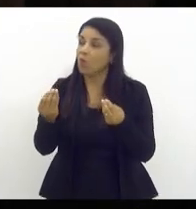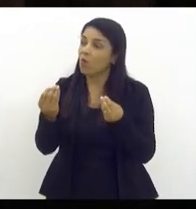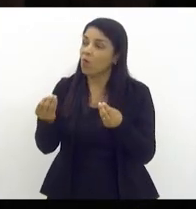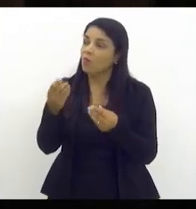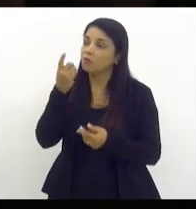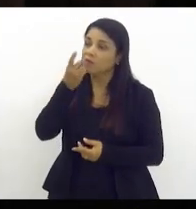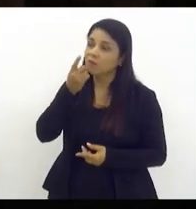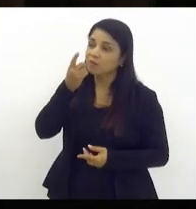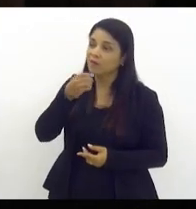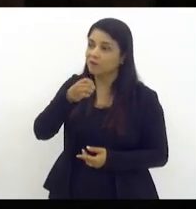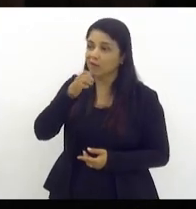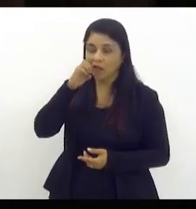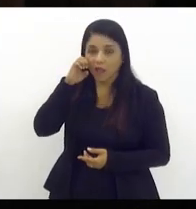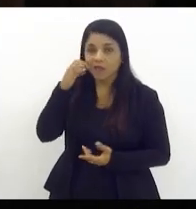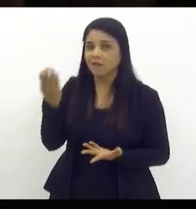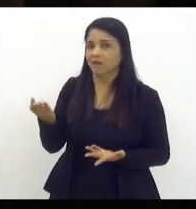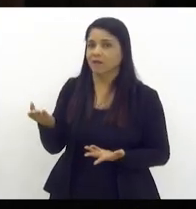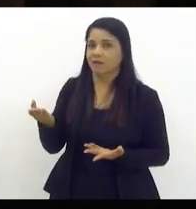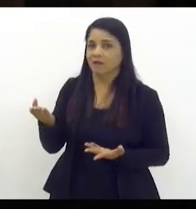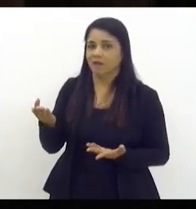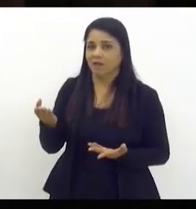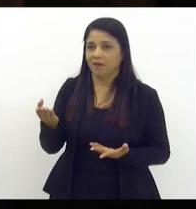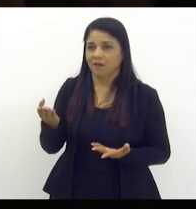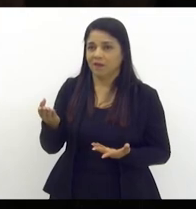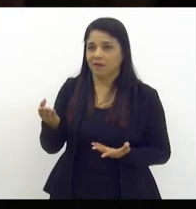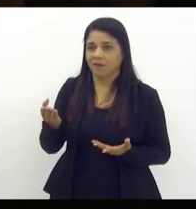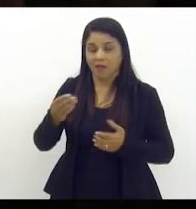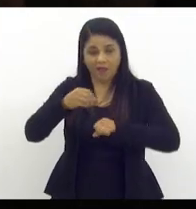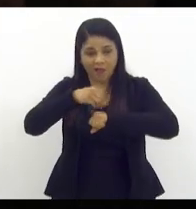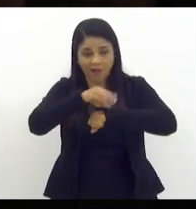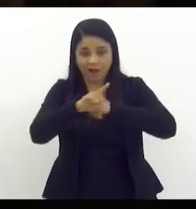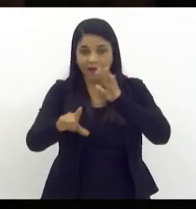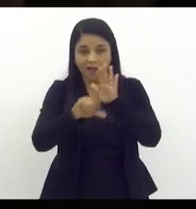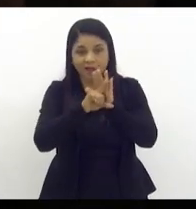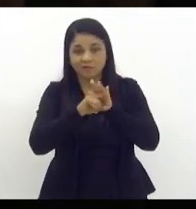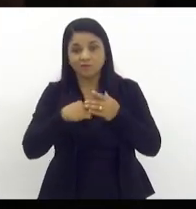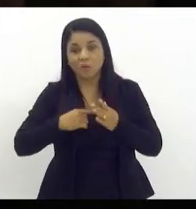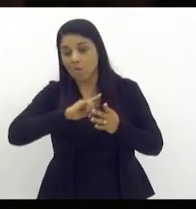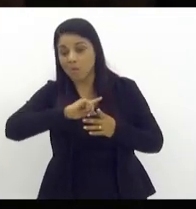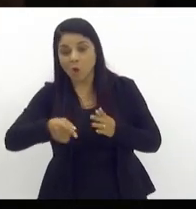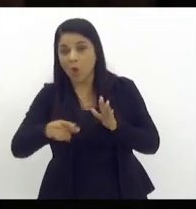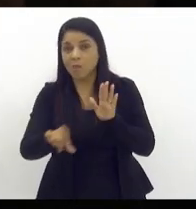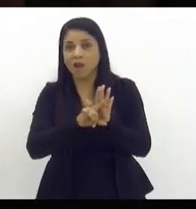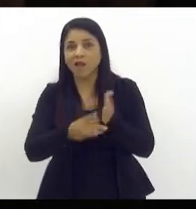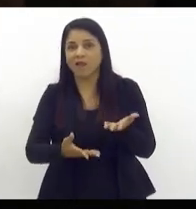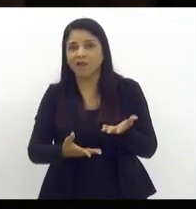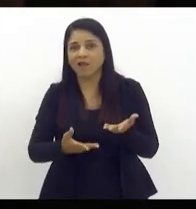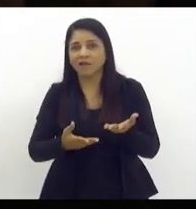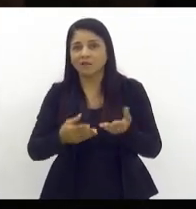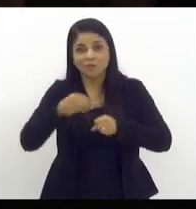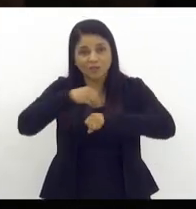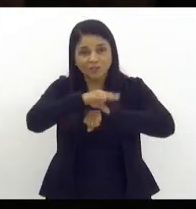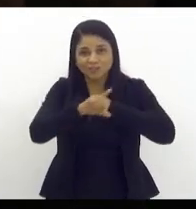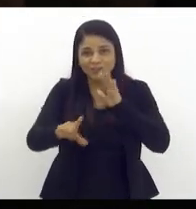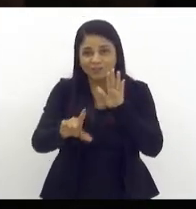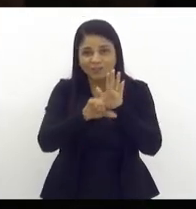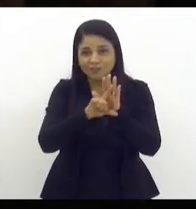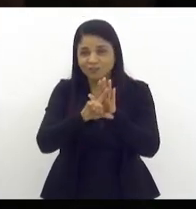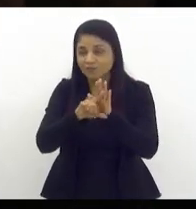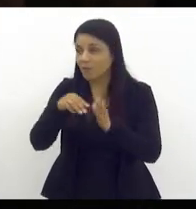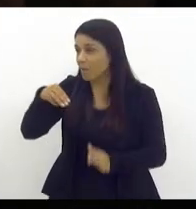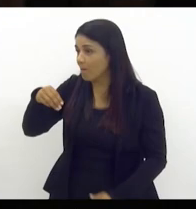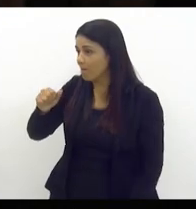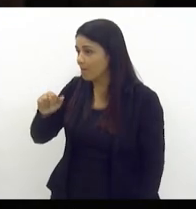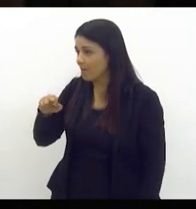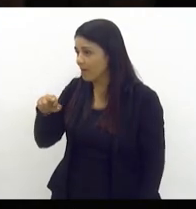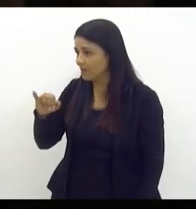uma indicação legislativa, digo o seguinte, descumpra a lei. Uma indicação legislativa, deputada Marina do